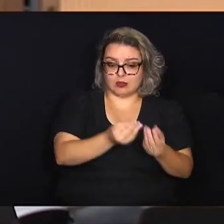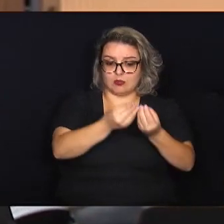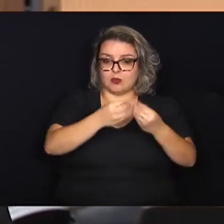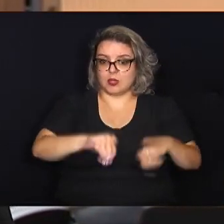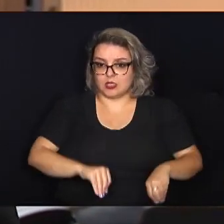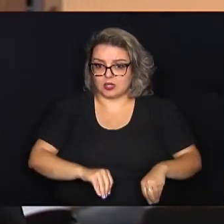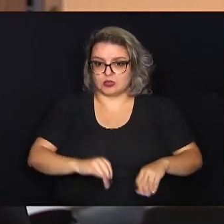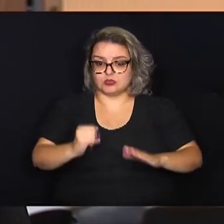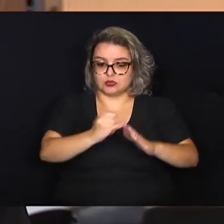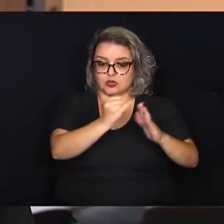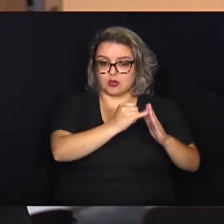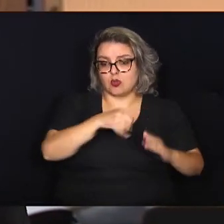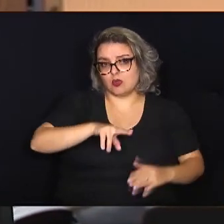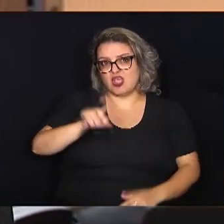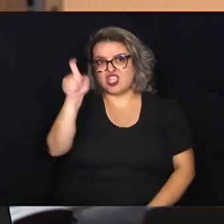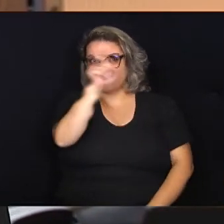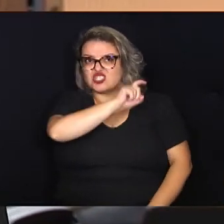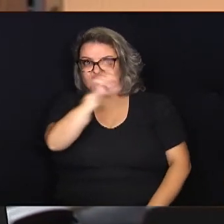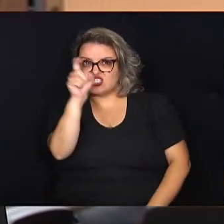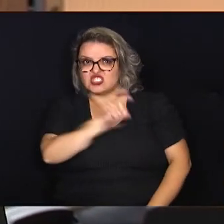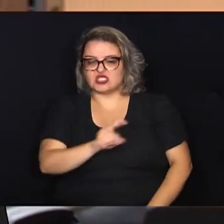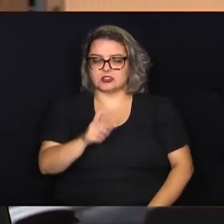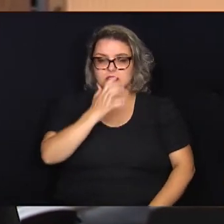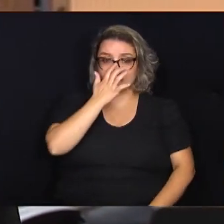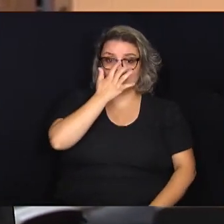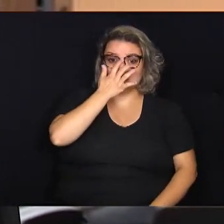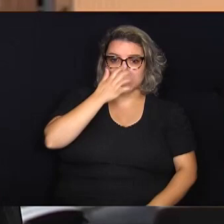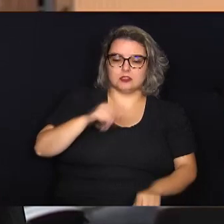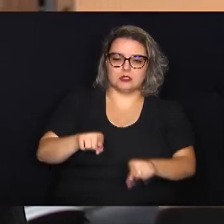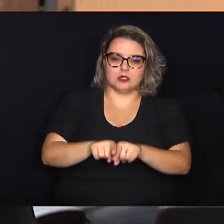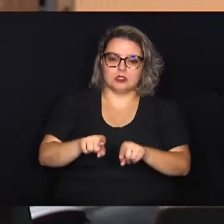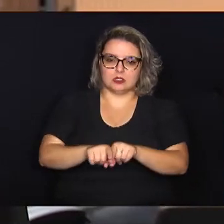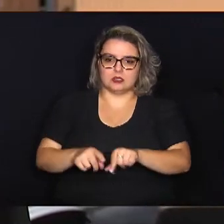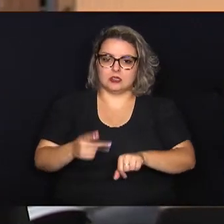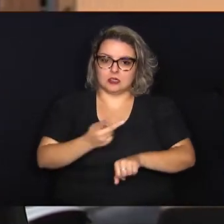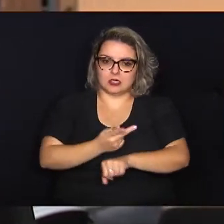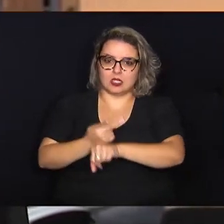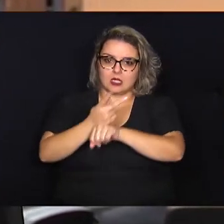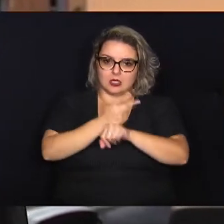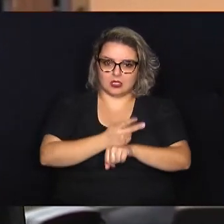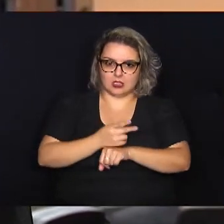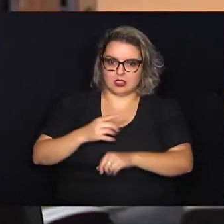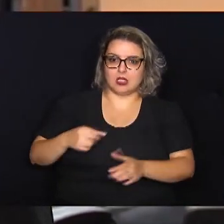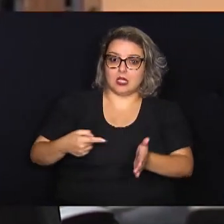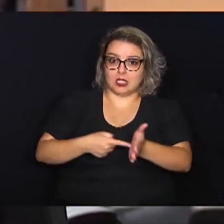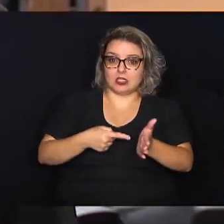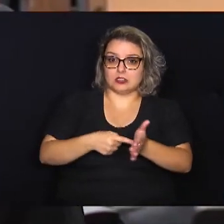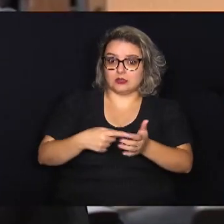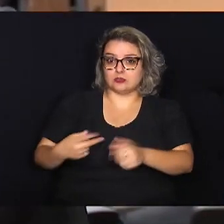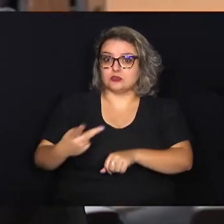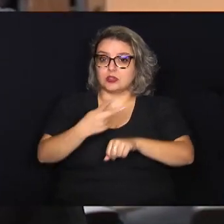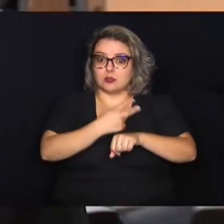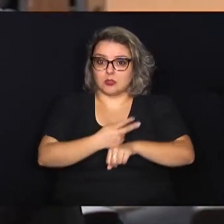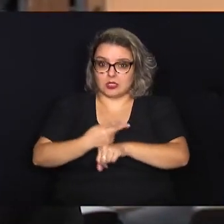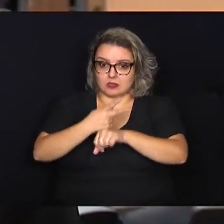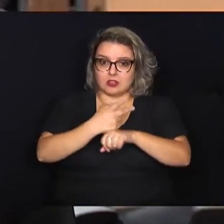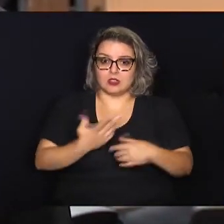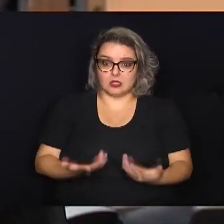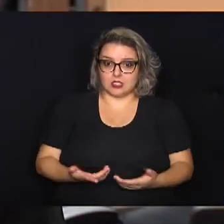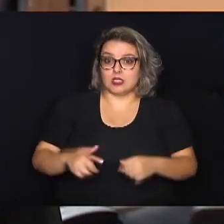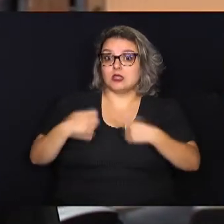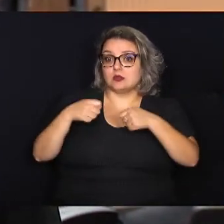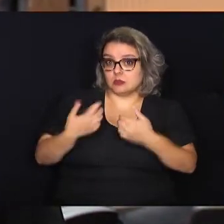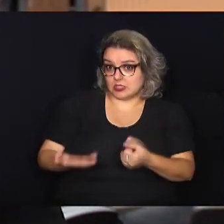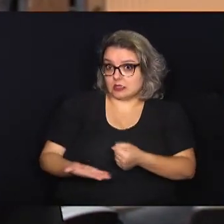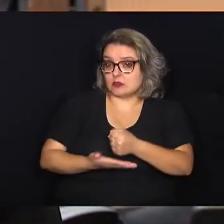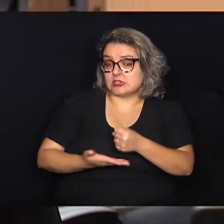faz pichações e também premiar a denúncia premiada, né? E para isso a gente precisava ter embasamento